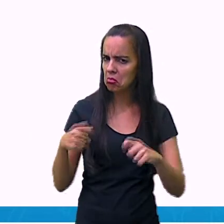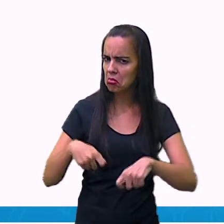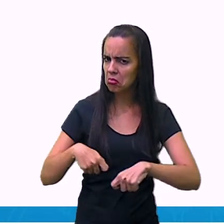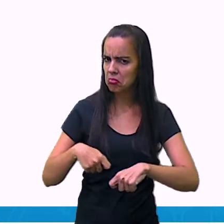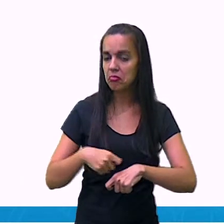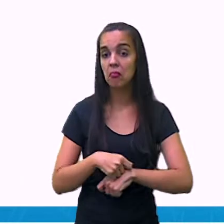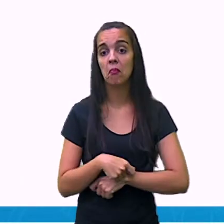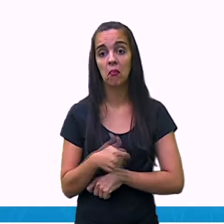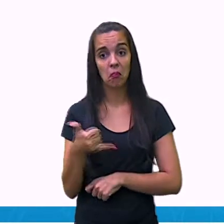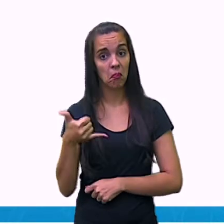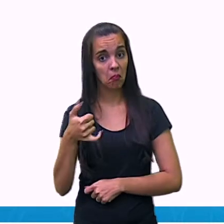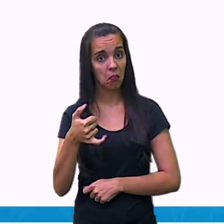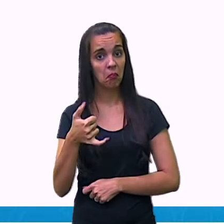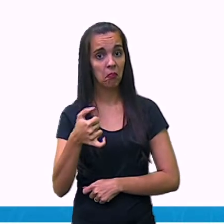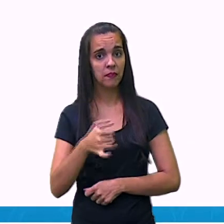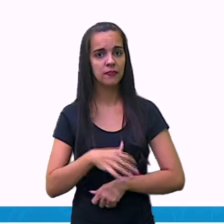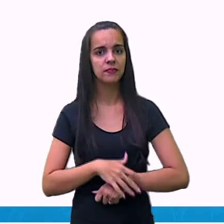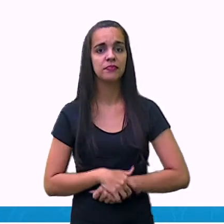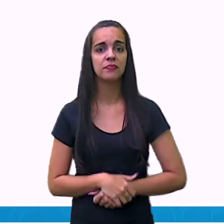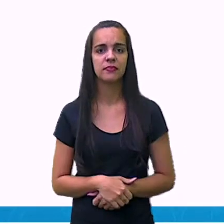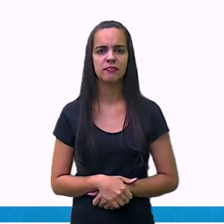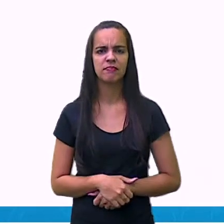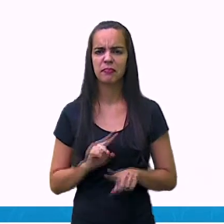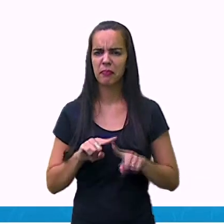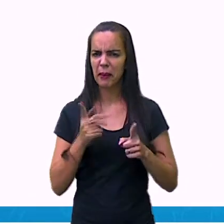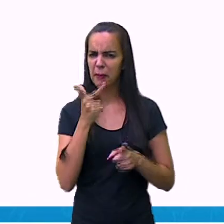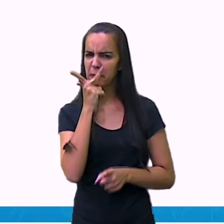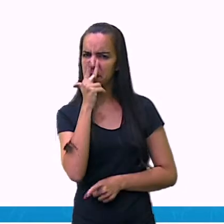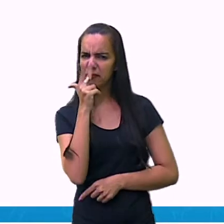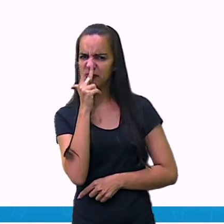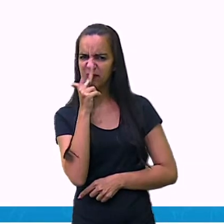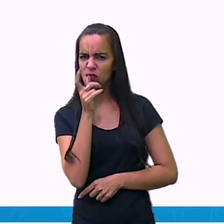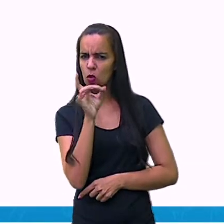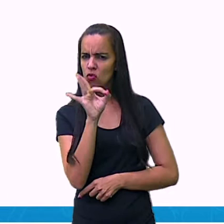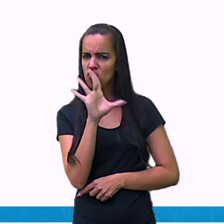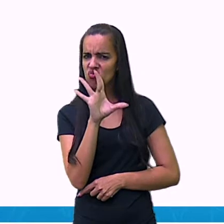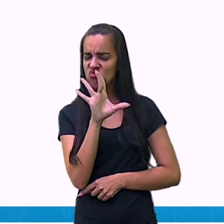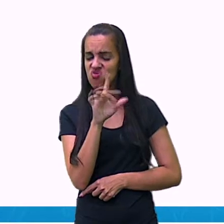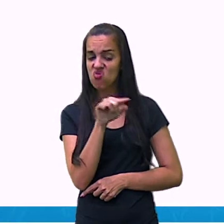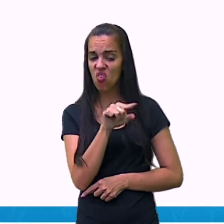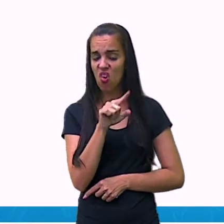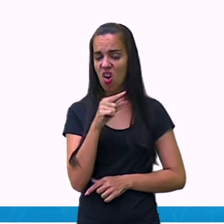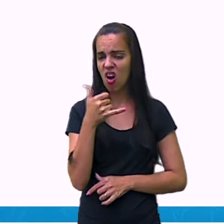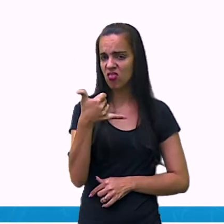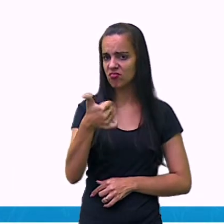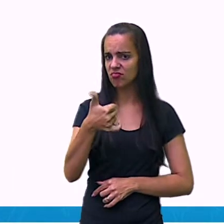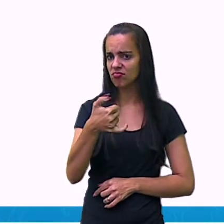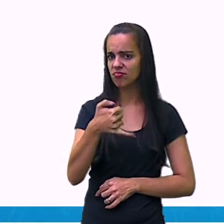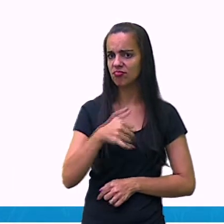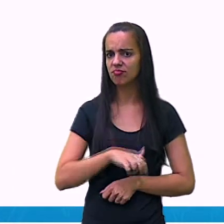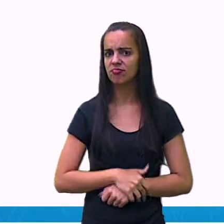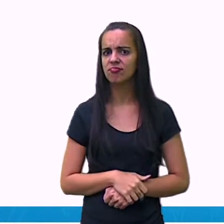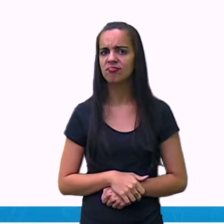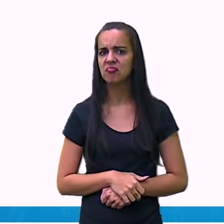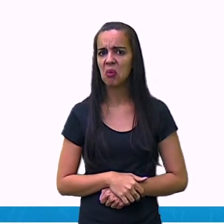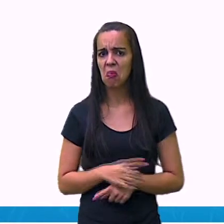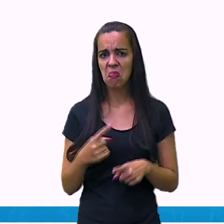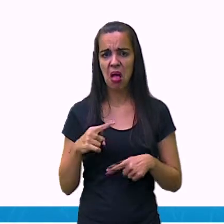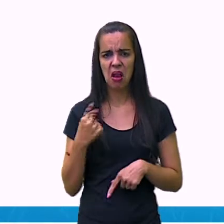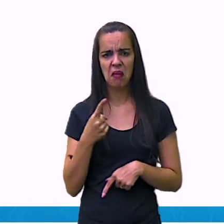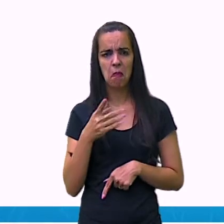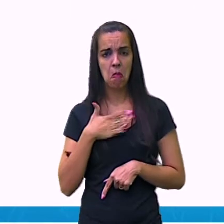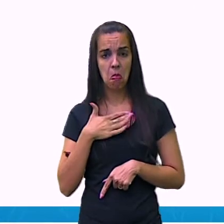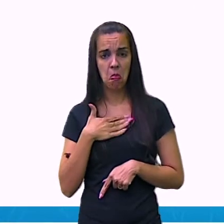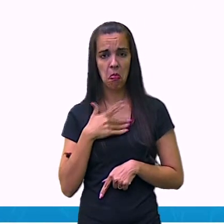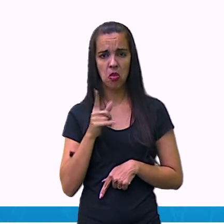mudar canetas. Mas parece que só funciona com as canetas.